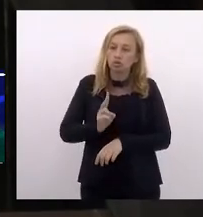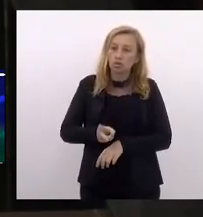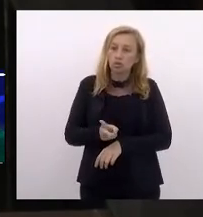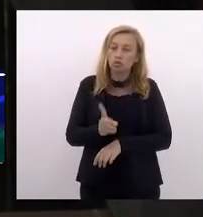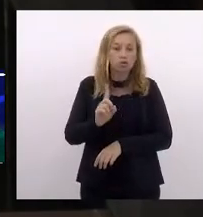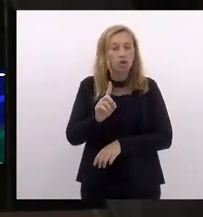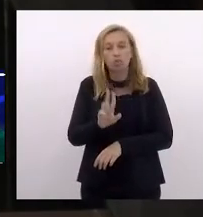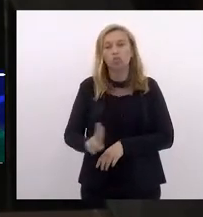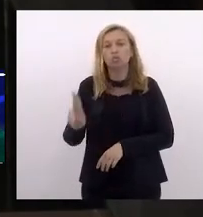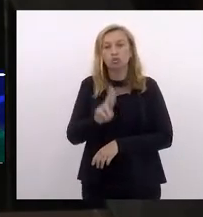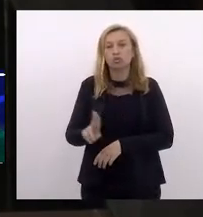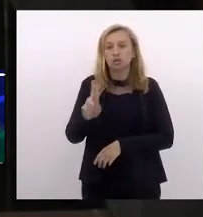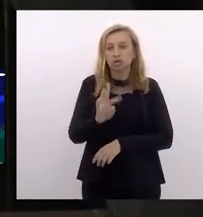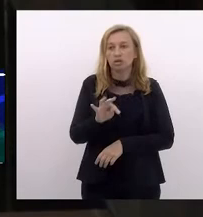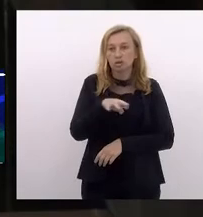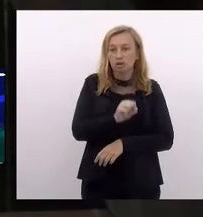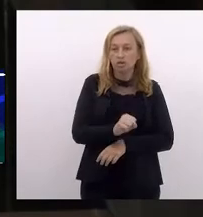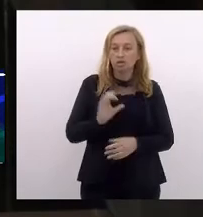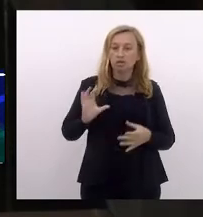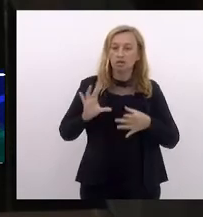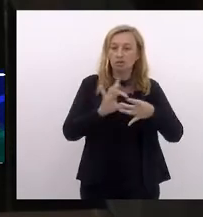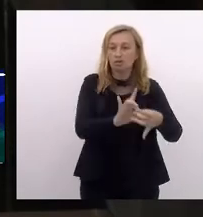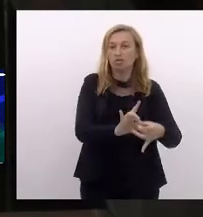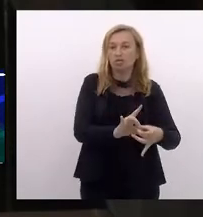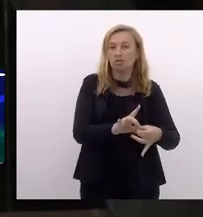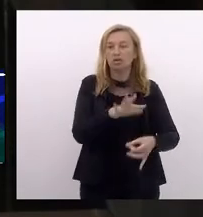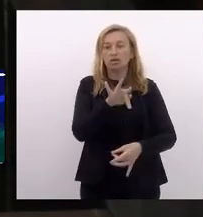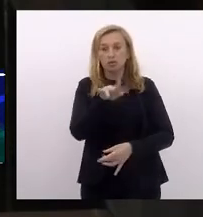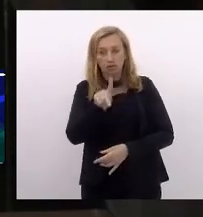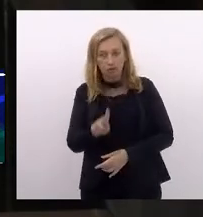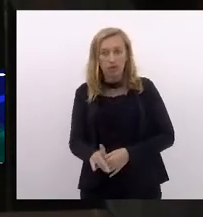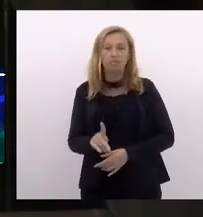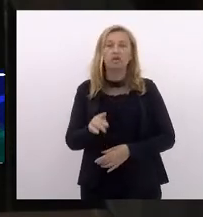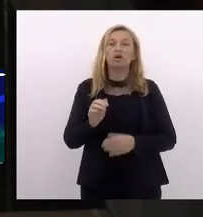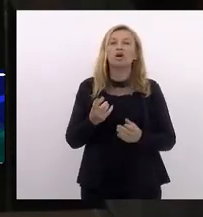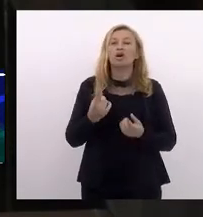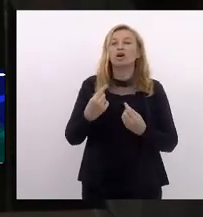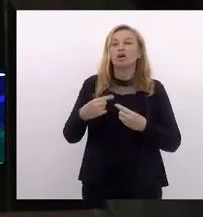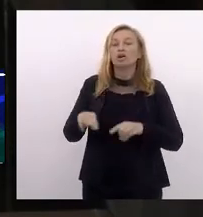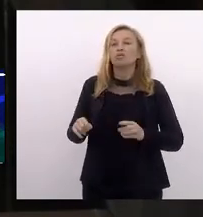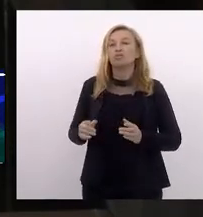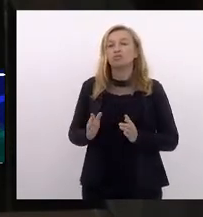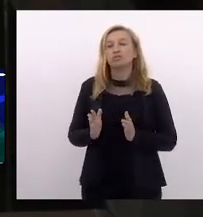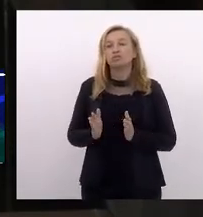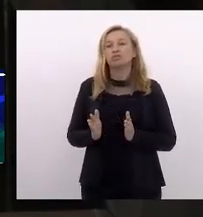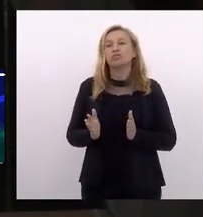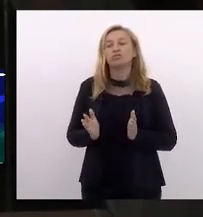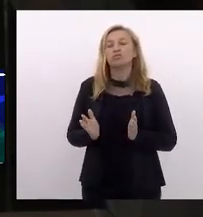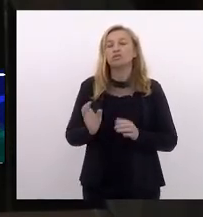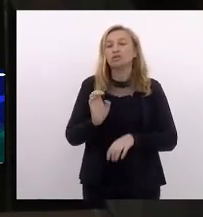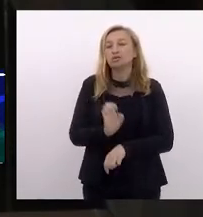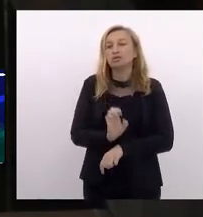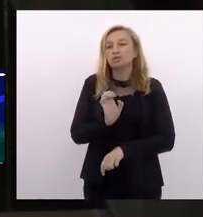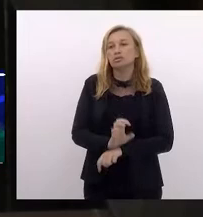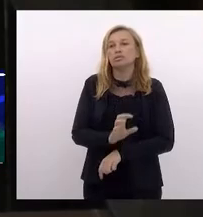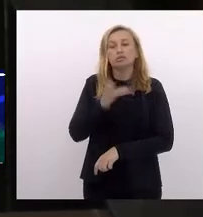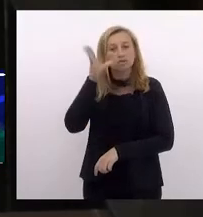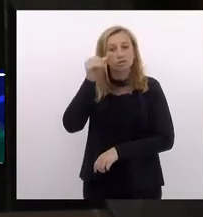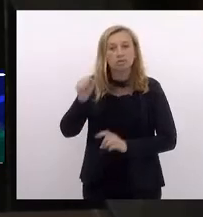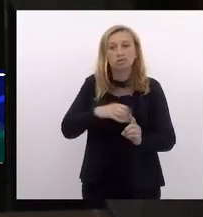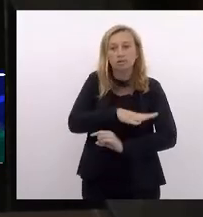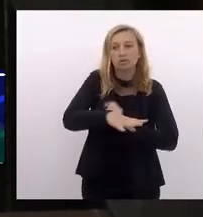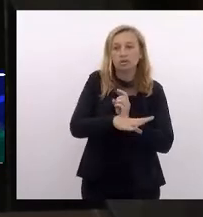não usando a receita que está vinculada do Factor ao fundo Estadual de habitação de interesse social e por último Deputado da tia Ju